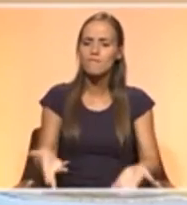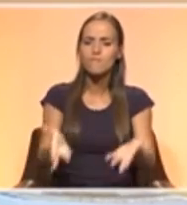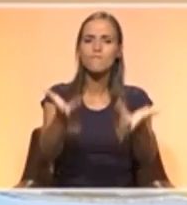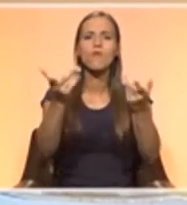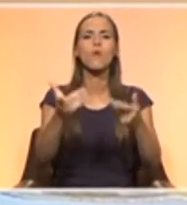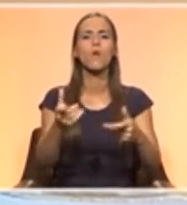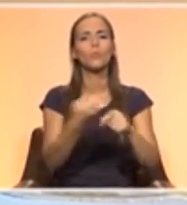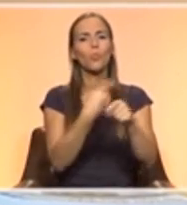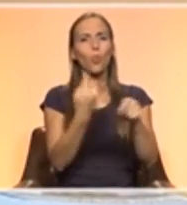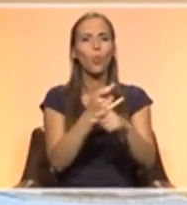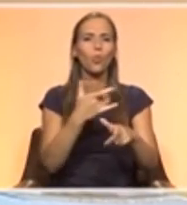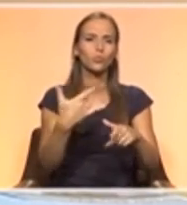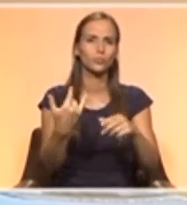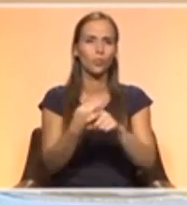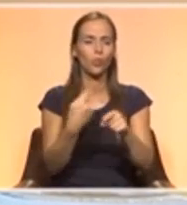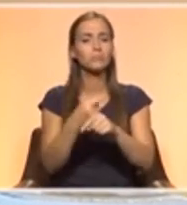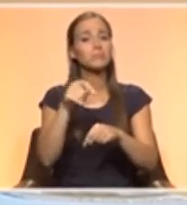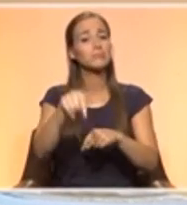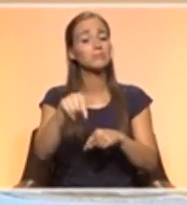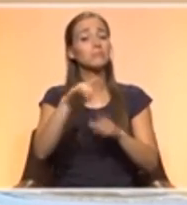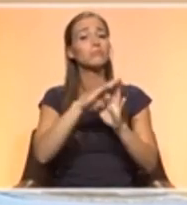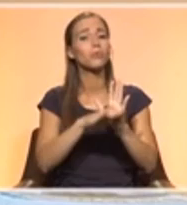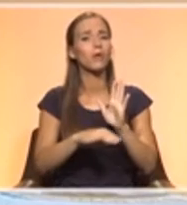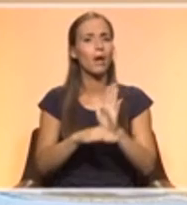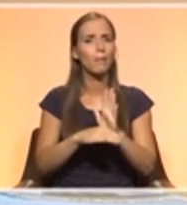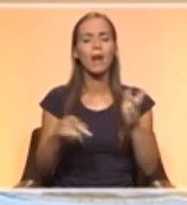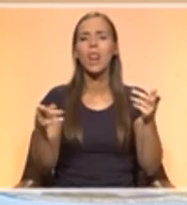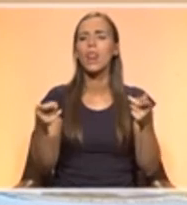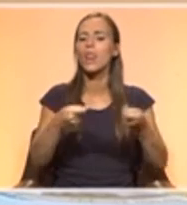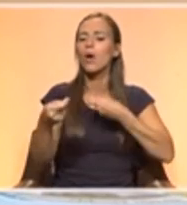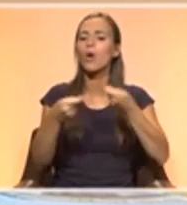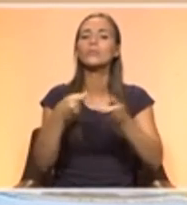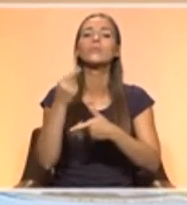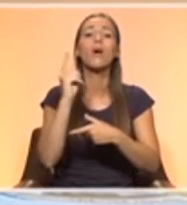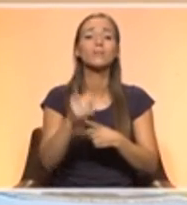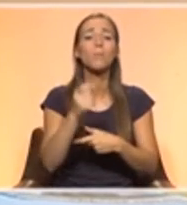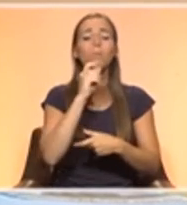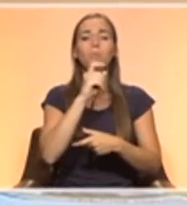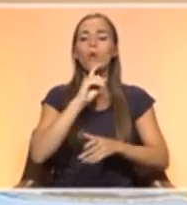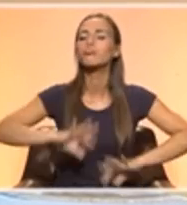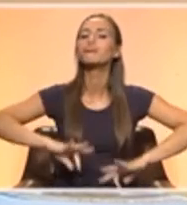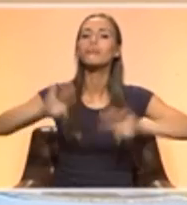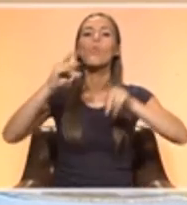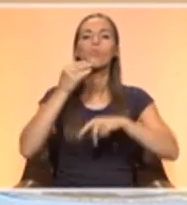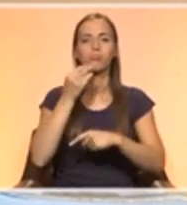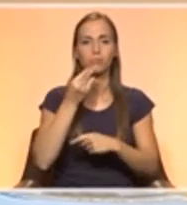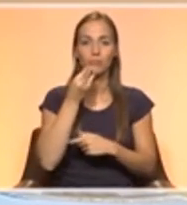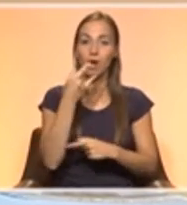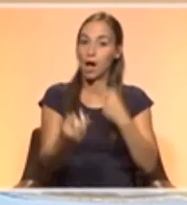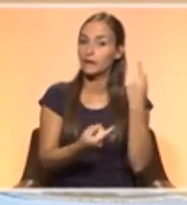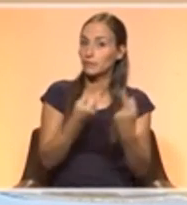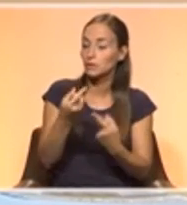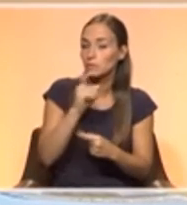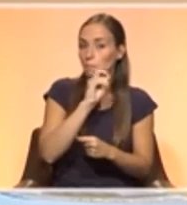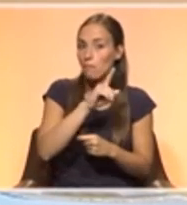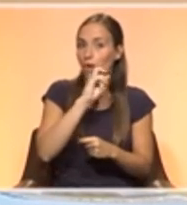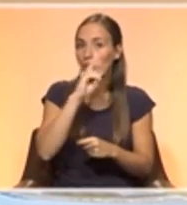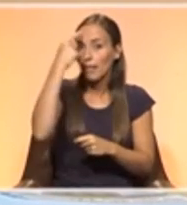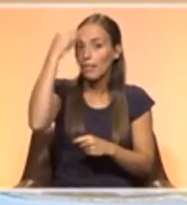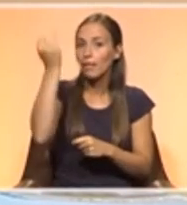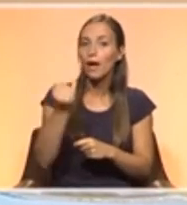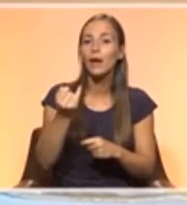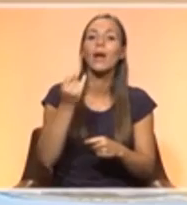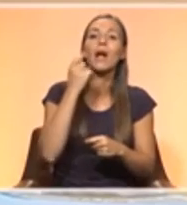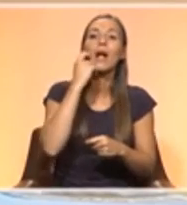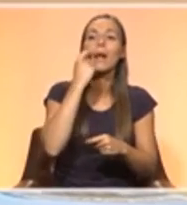neste sociedade civil que tipo de negócios e como é que ela pode potenci nalguns casos até ser uma solu s para quem ficou